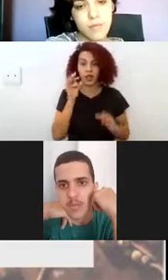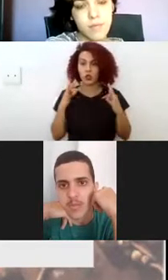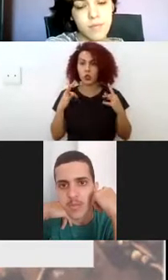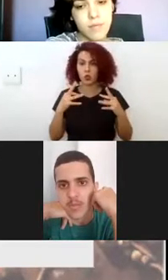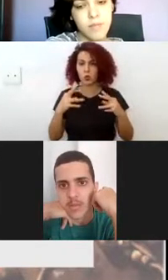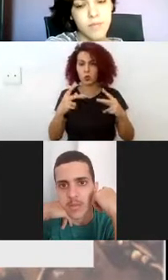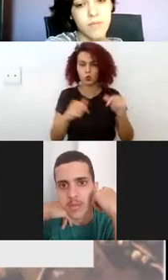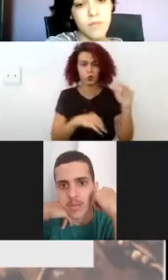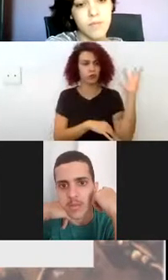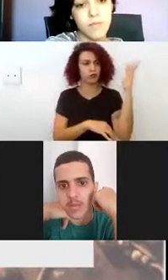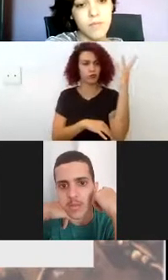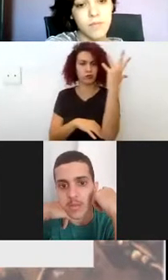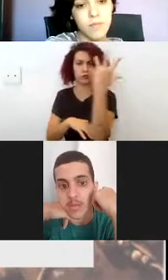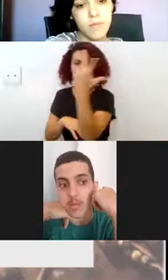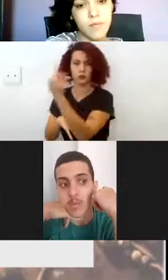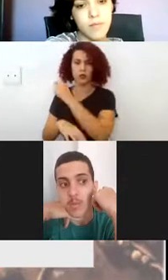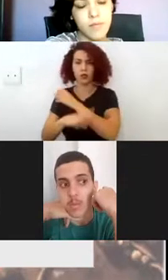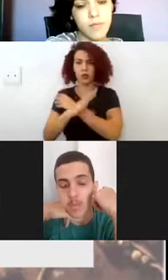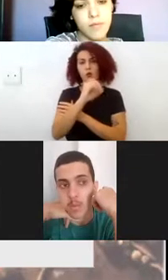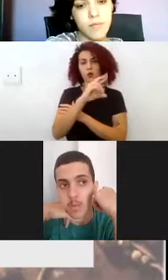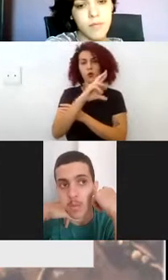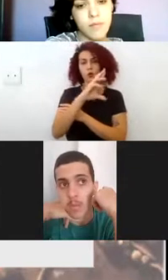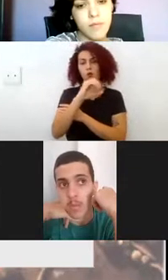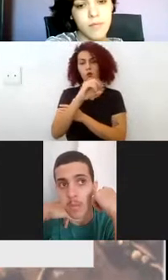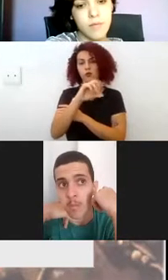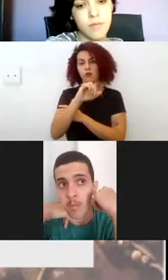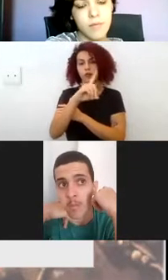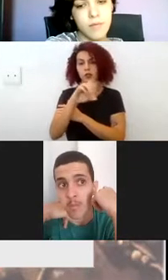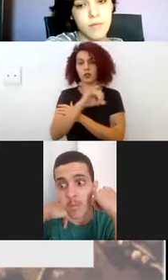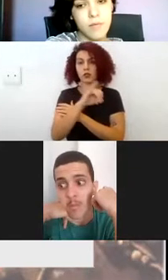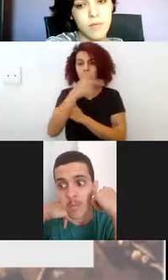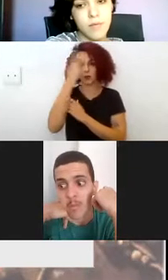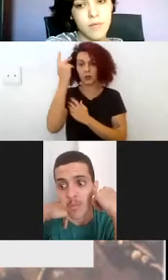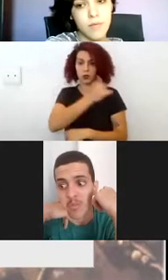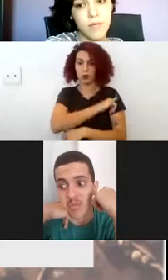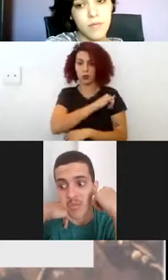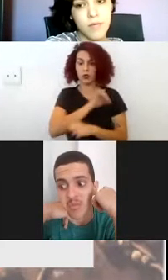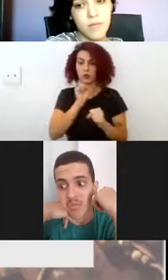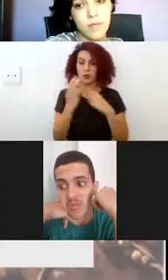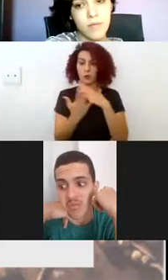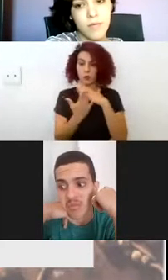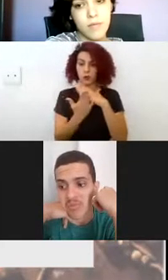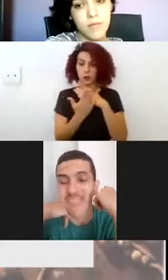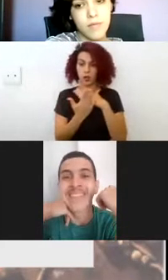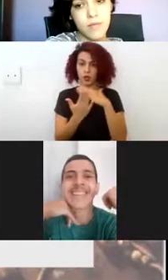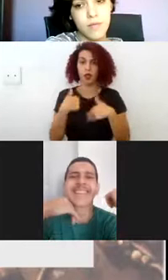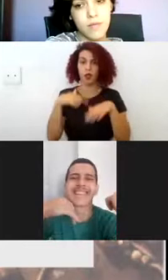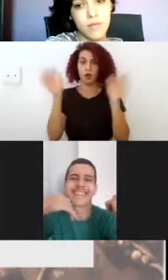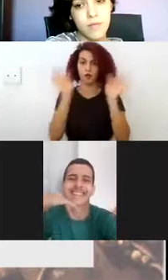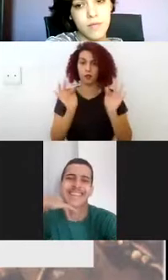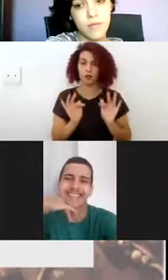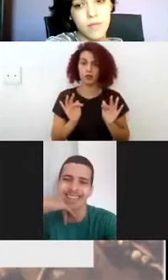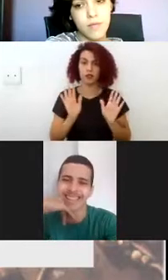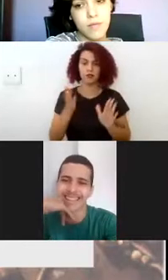não é originária do Corcovado E aí se alguém no Rio de Janeiro eu tiver aqui passar contribuir com essa minha fala ficar tão feliz mas